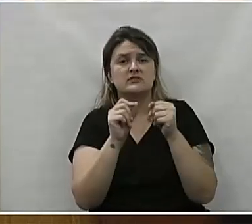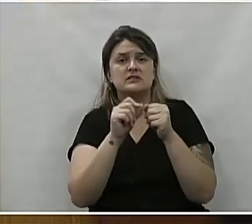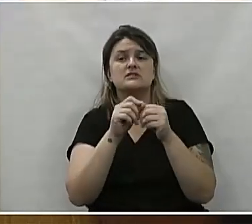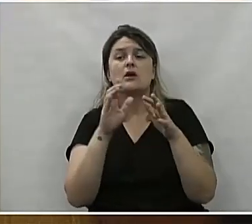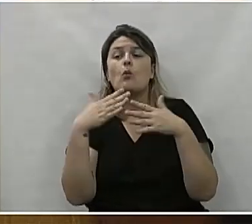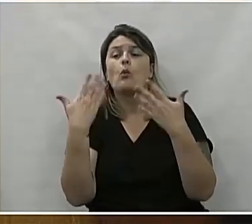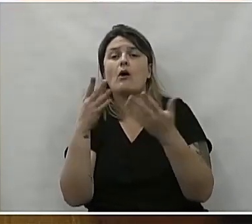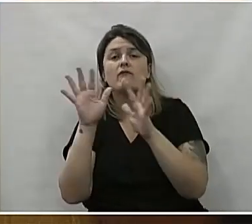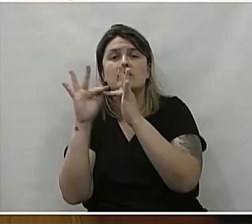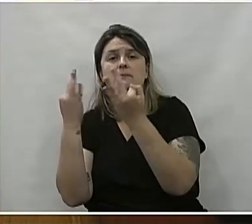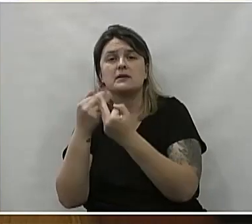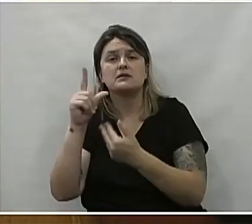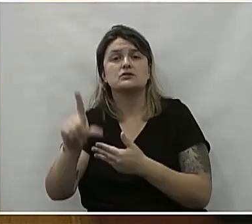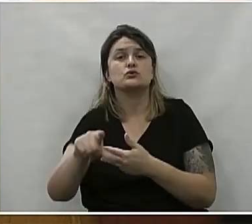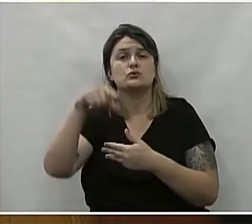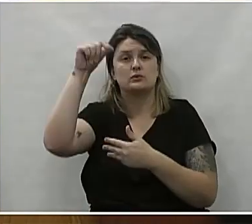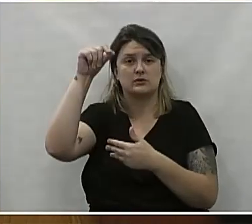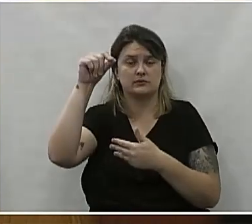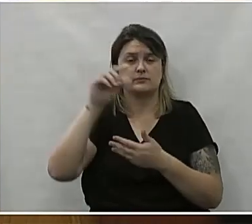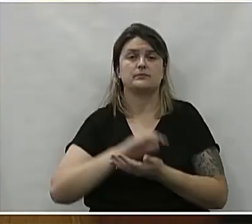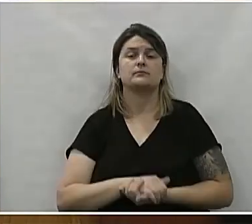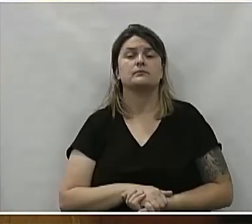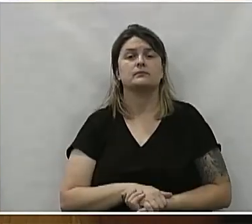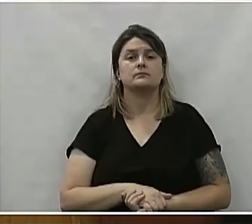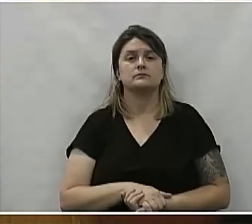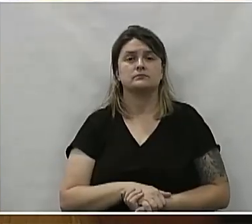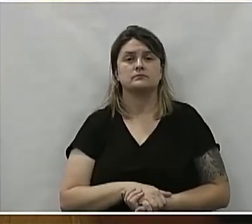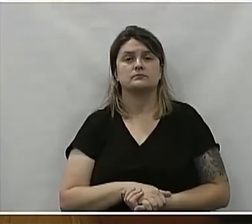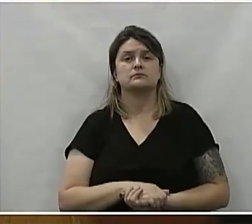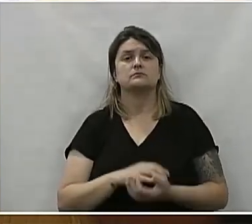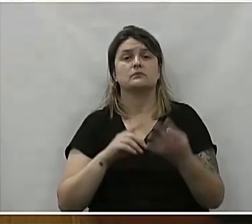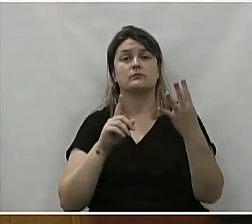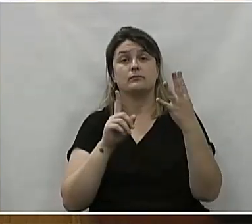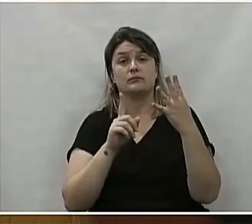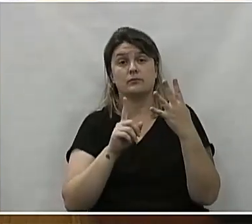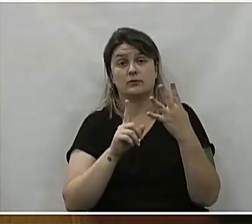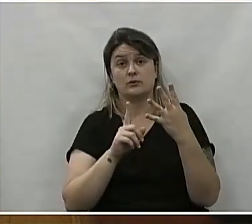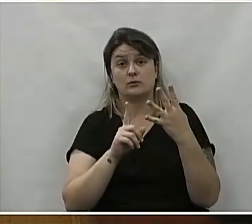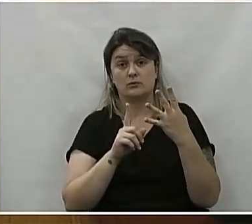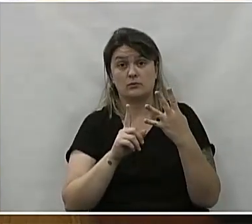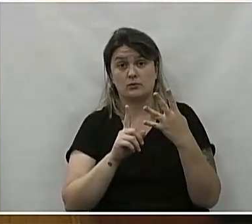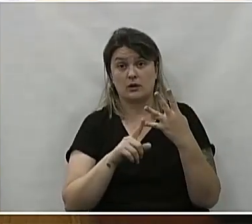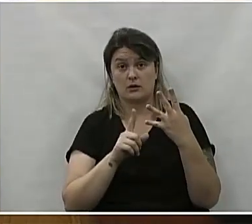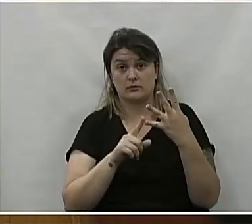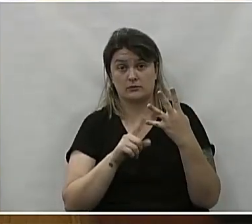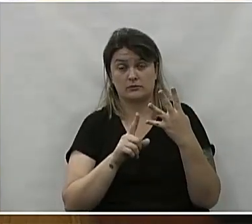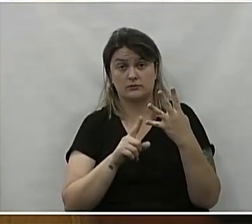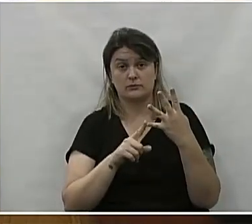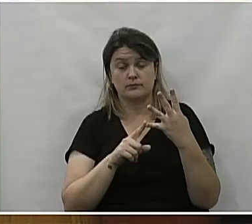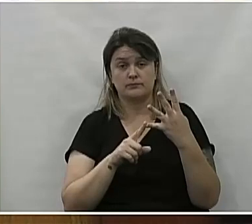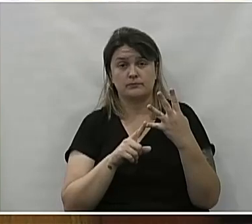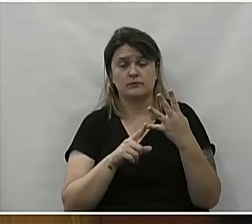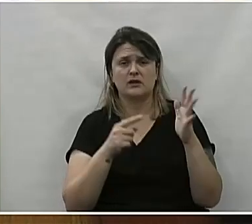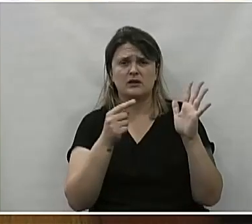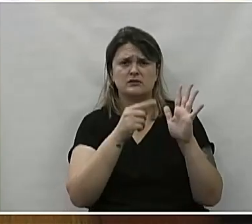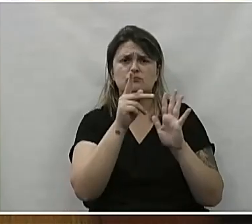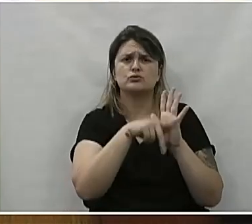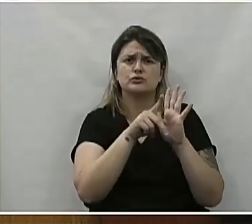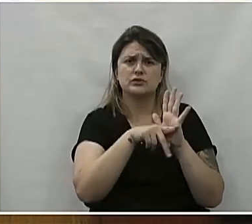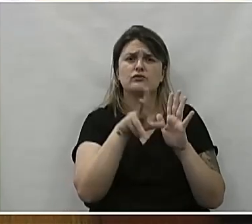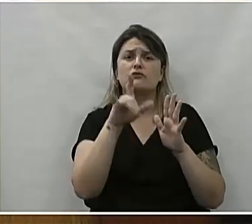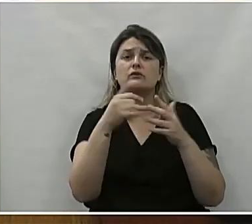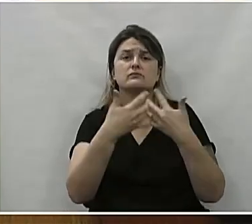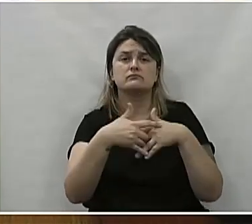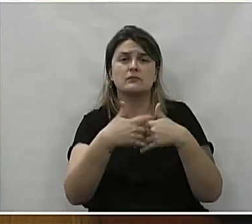Para determinar a elegibilidade das famílias que receberam as caixas de água 4. Como o programa funcionará